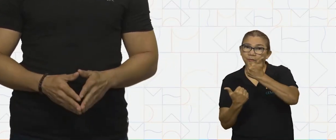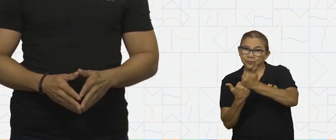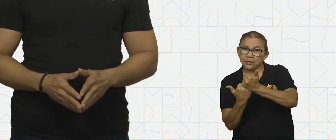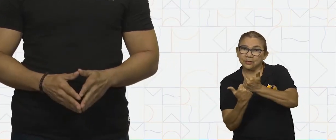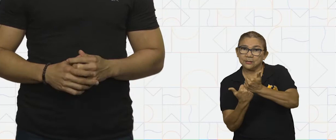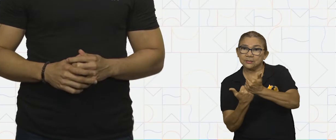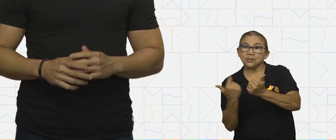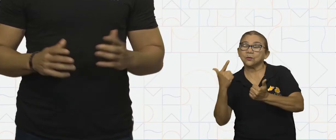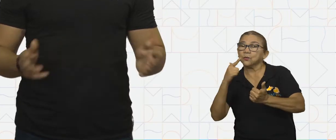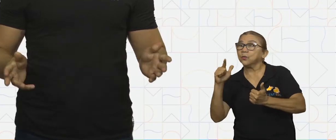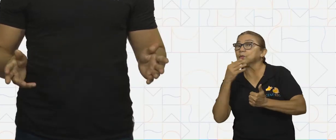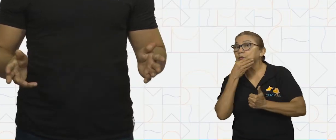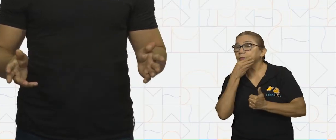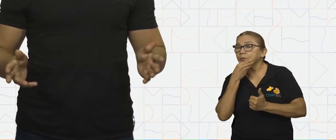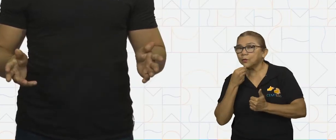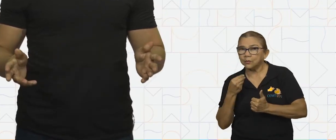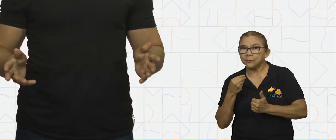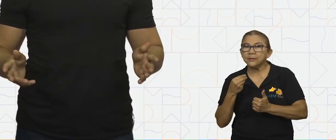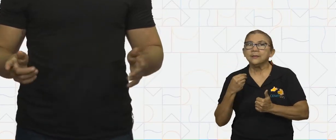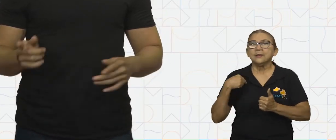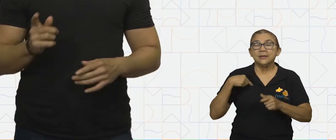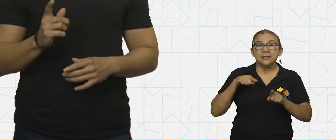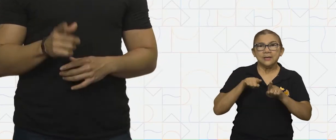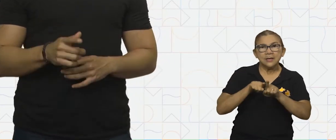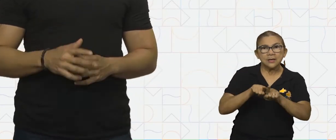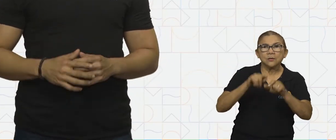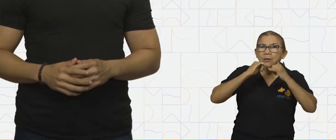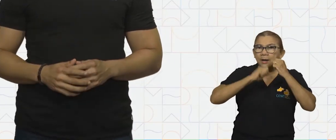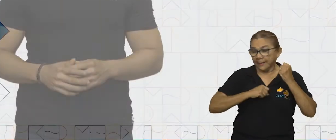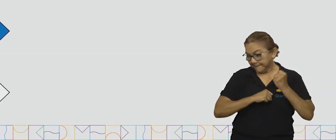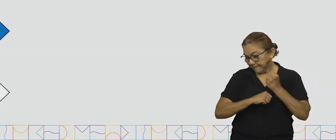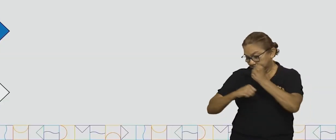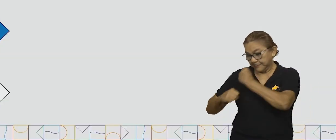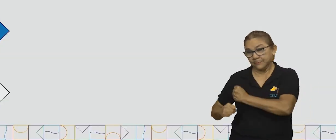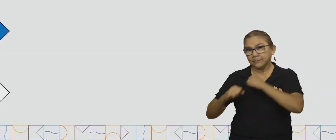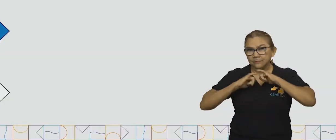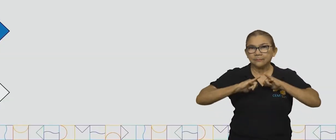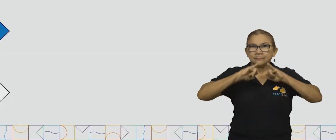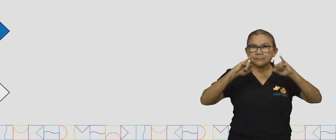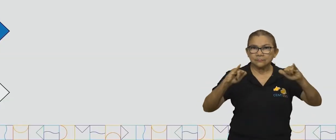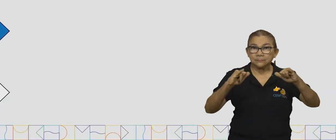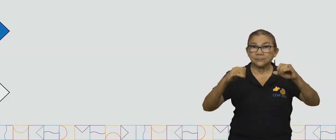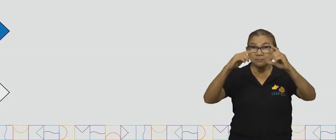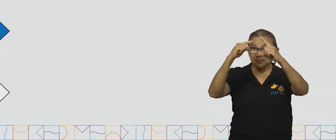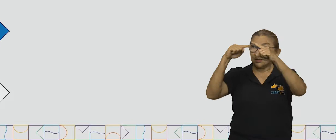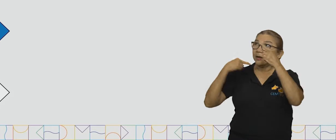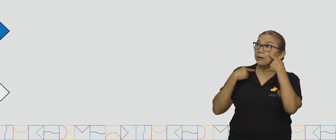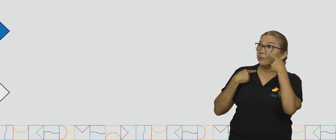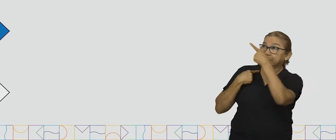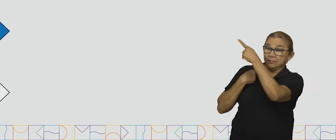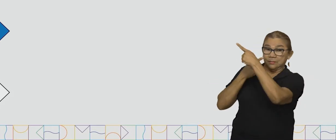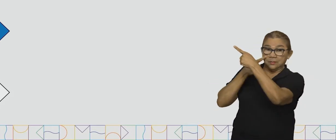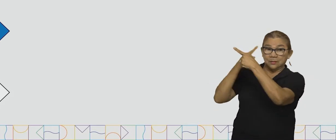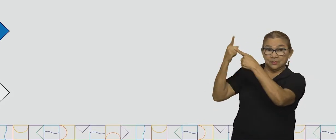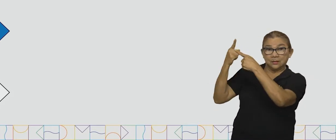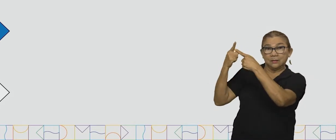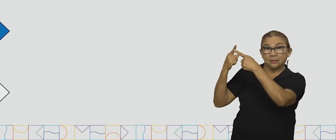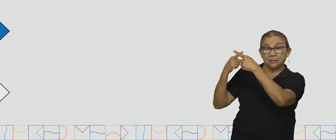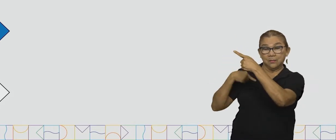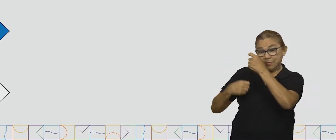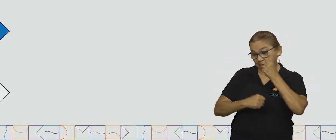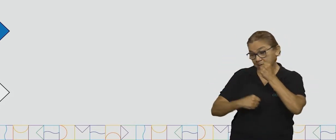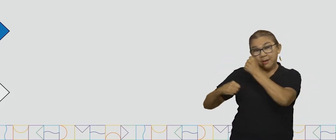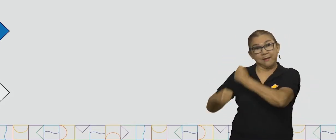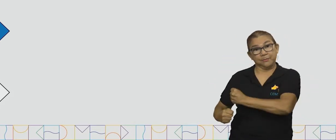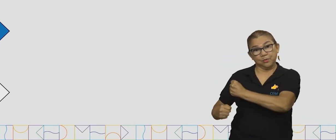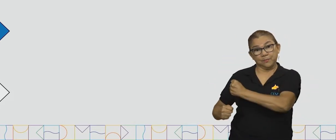Floriano Peixoto. Com a proclamação da República, o Brasil tornou-se uma República Federativa Constitucional